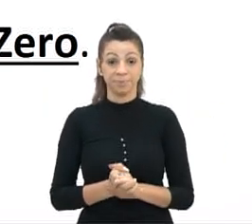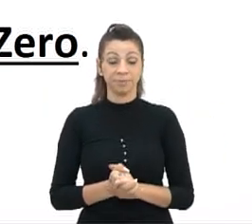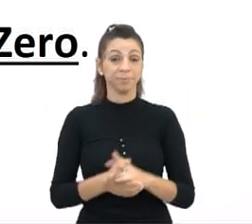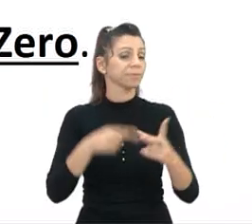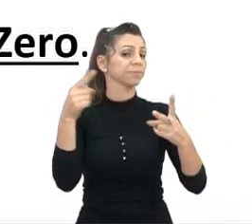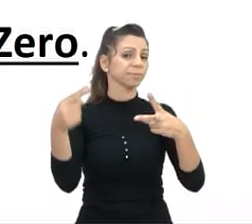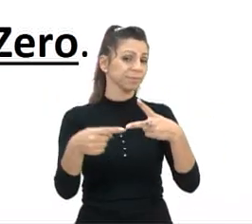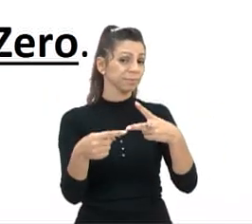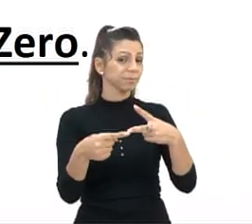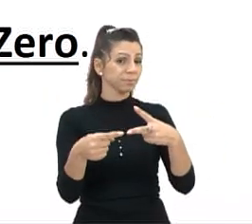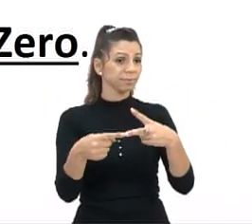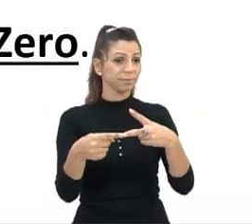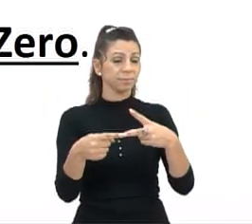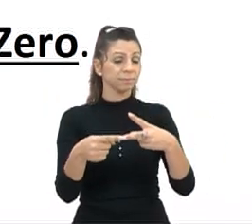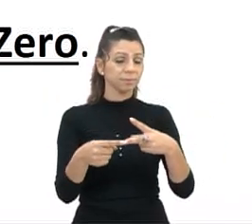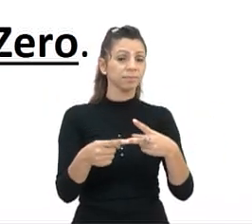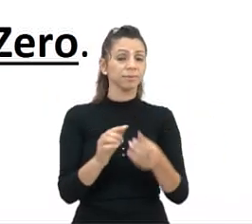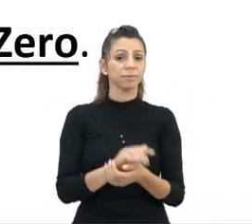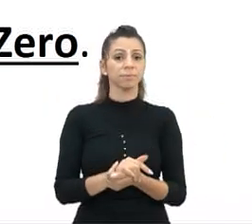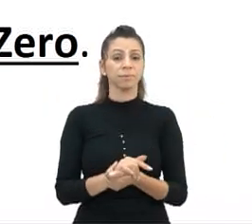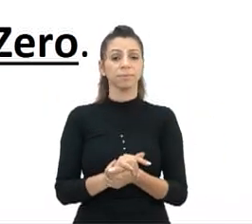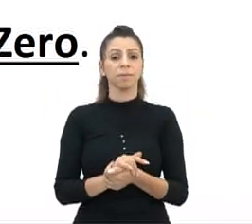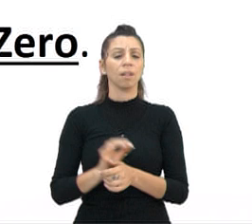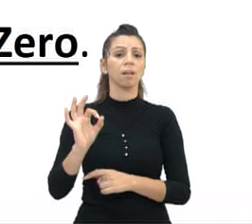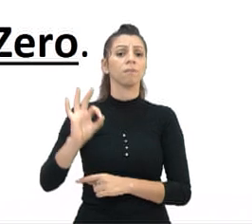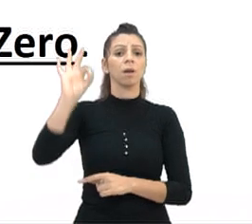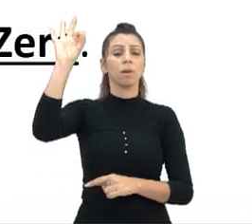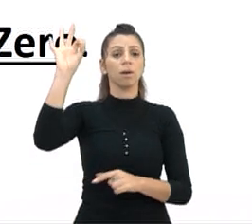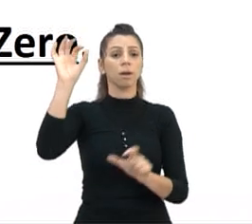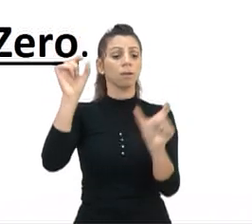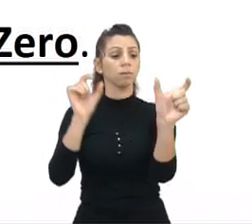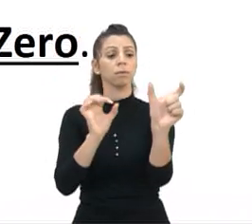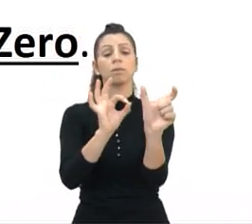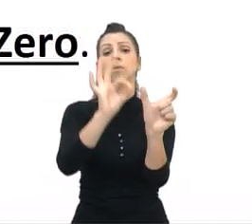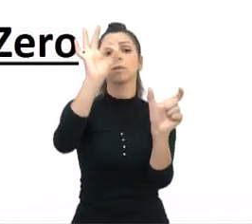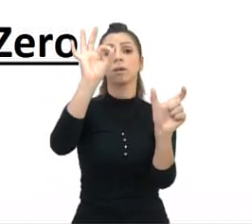Segunda coisa, eu vou chamar de grau do monômio a